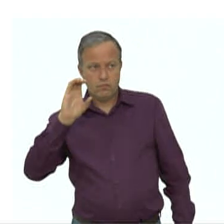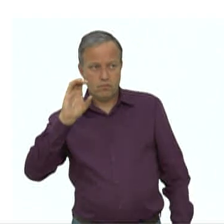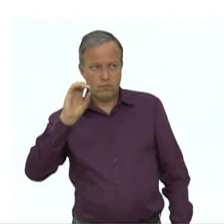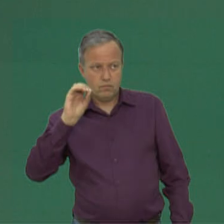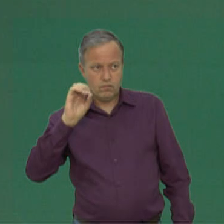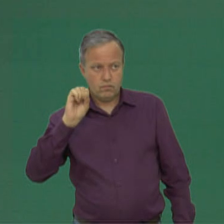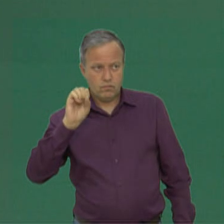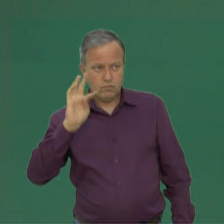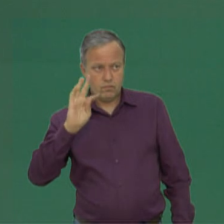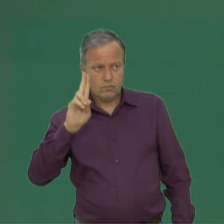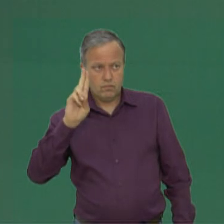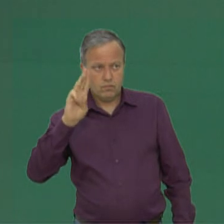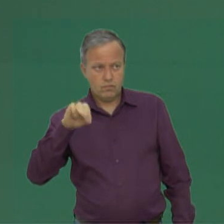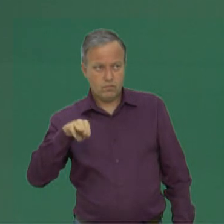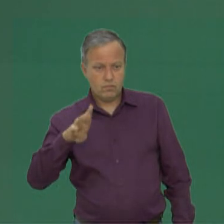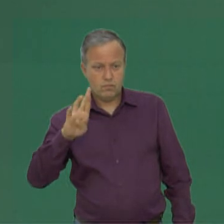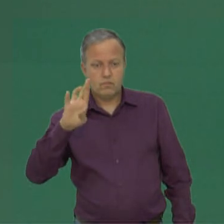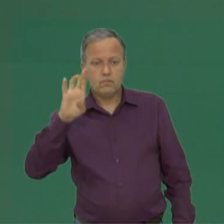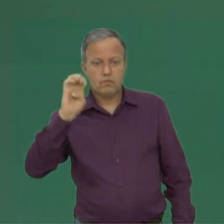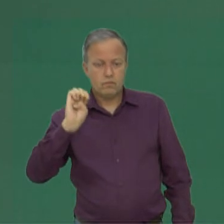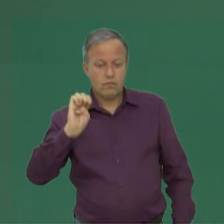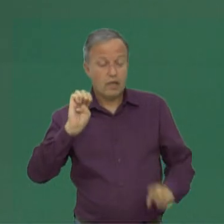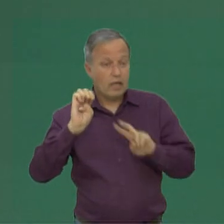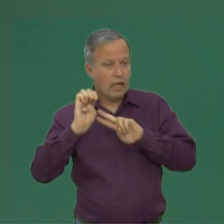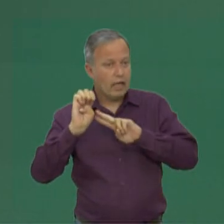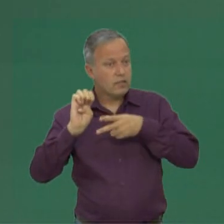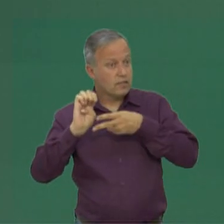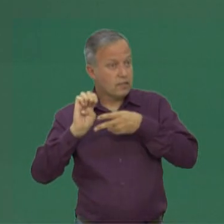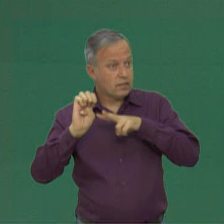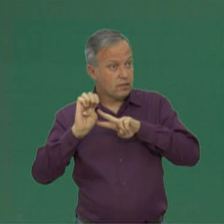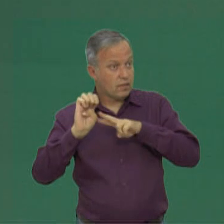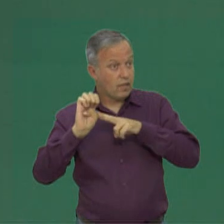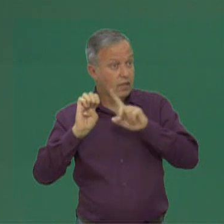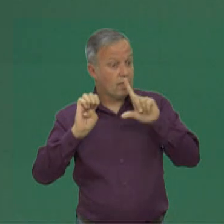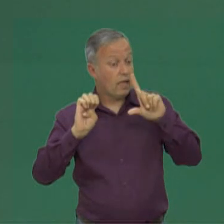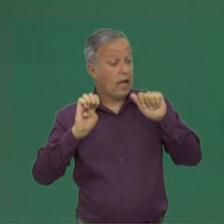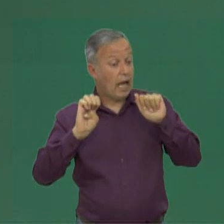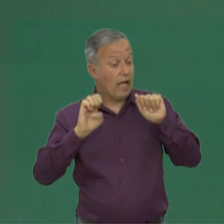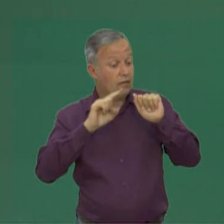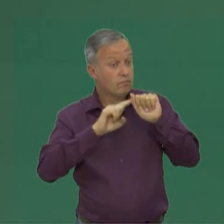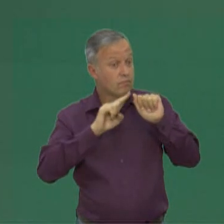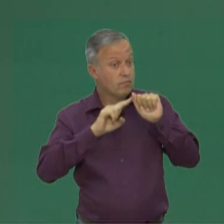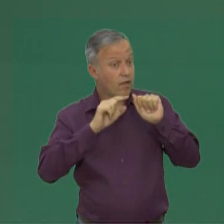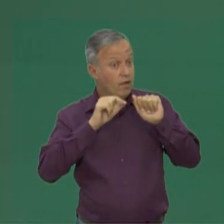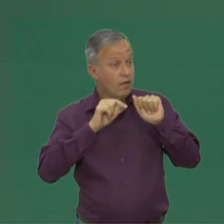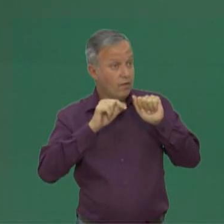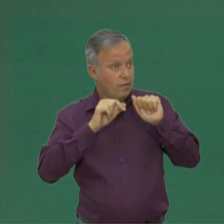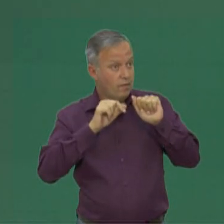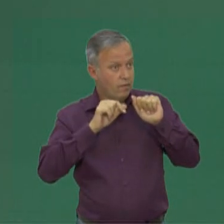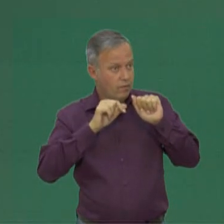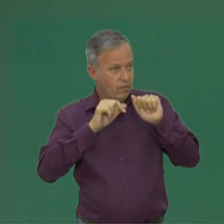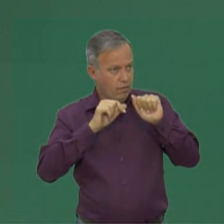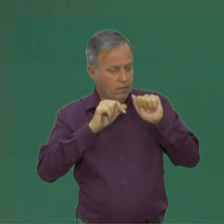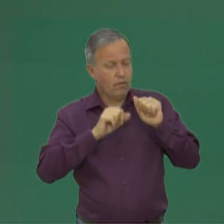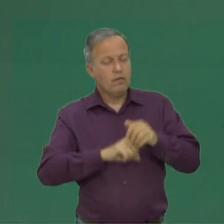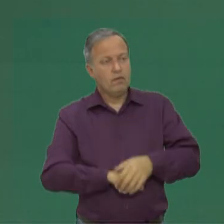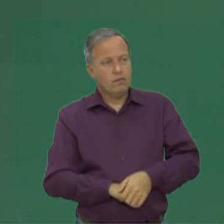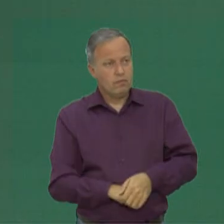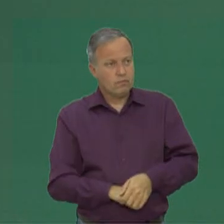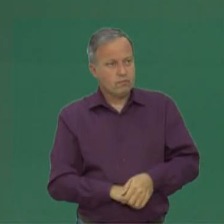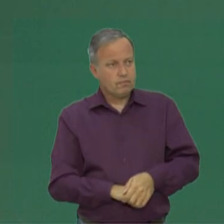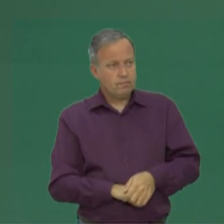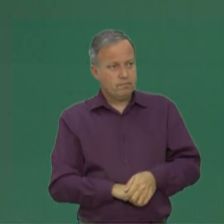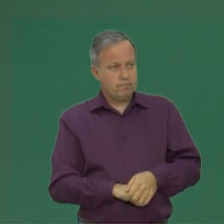palavra feminina na língua espanhola. La costumbre y no el costumbre.